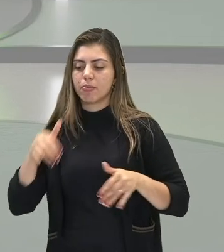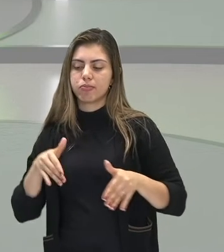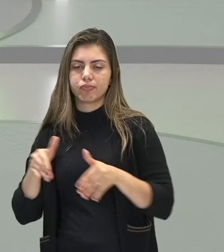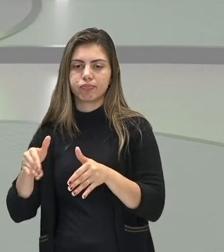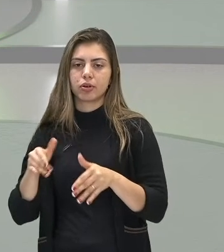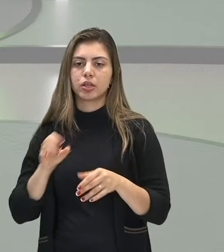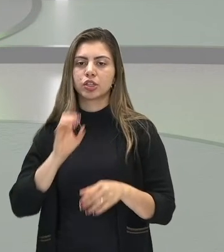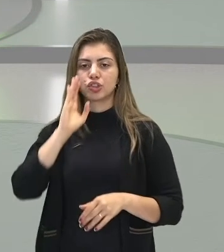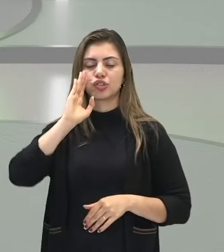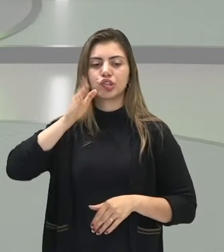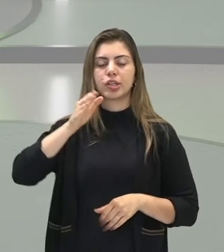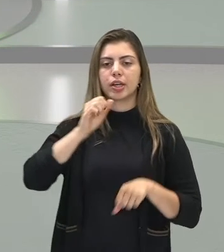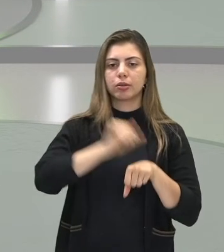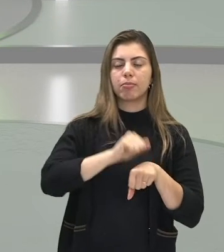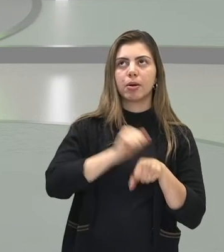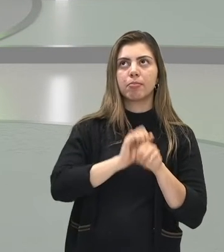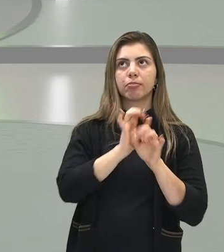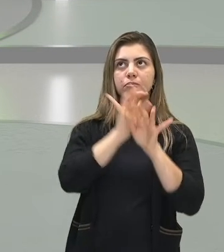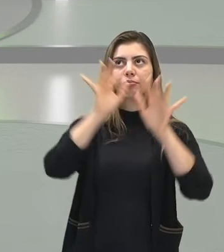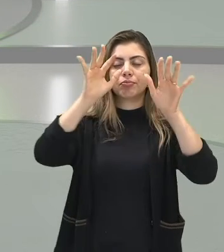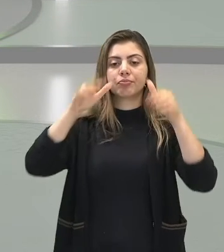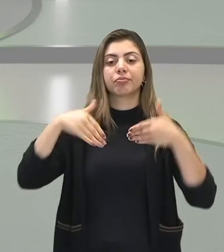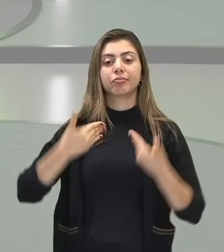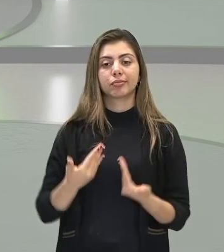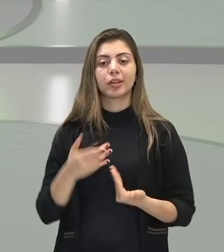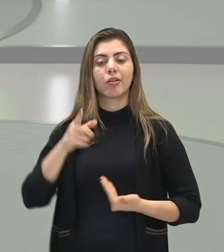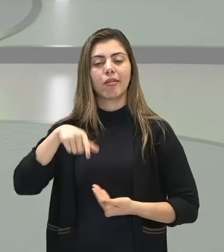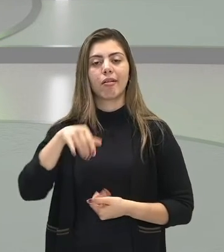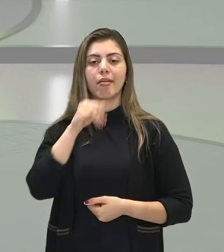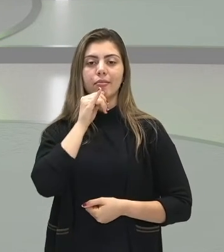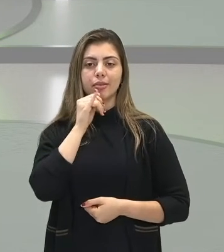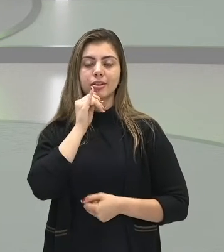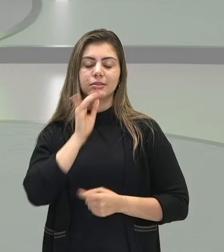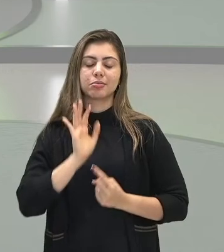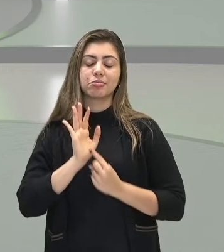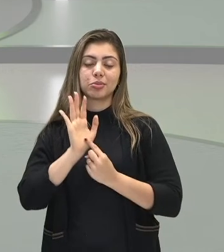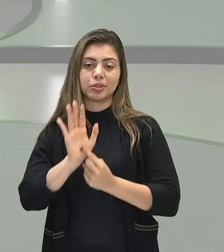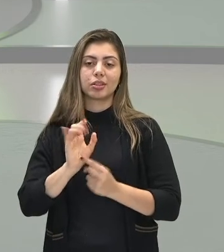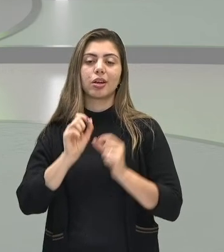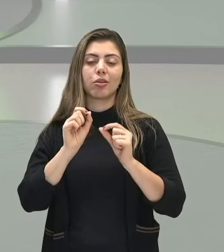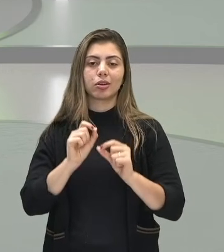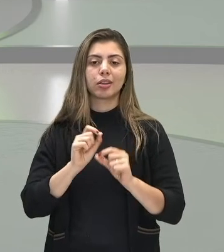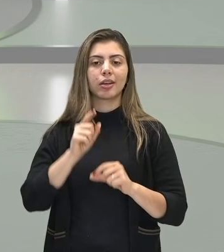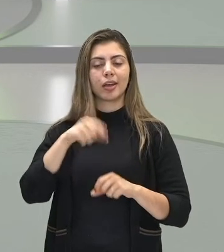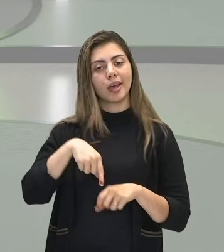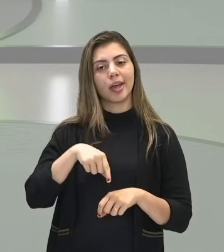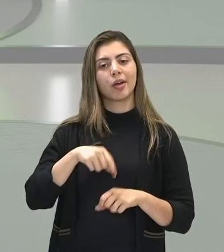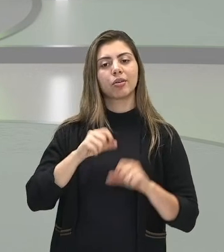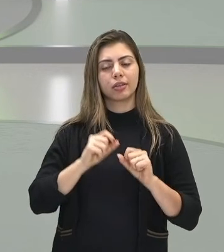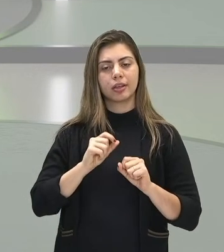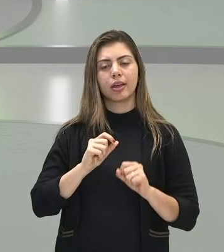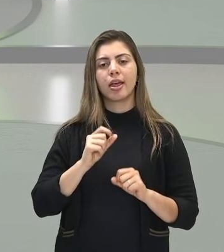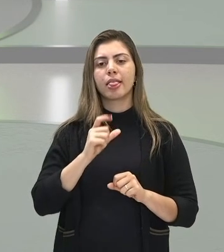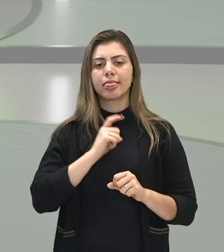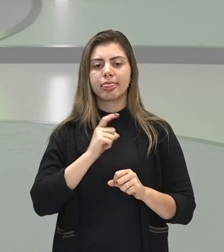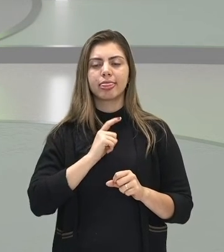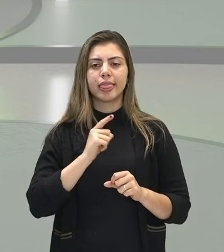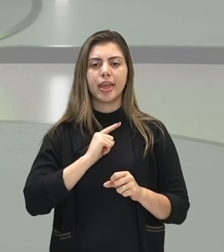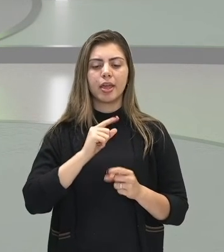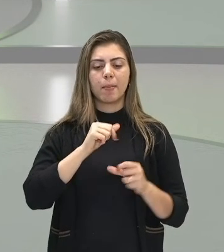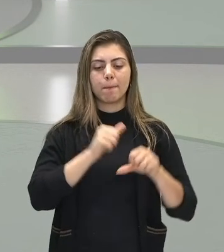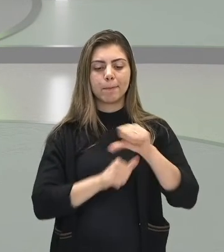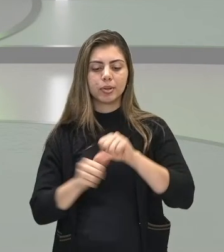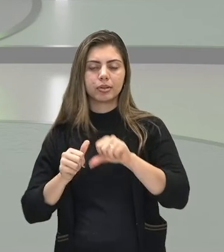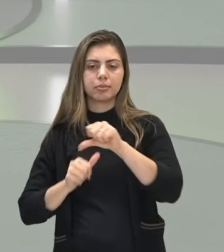esses são os exemplos de mudança de estados físicos que